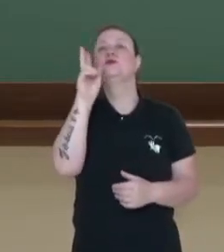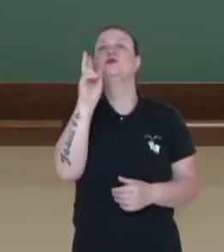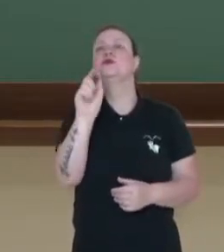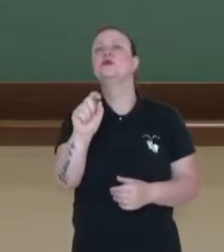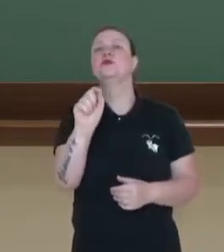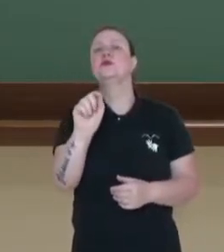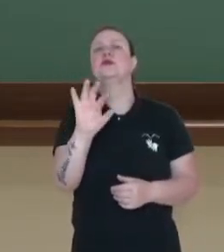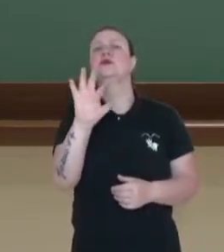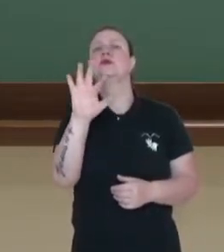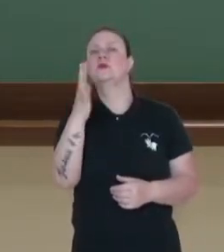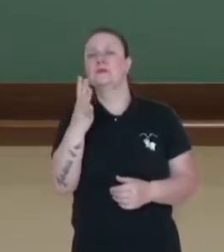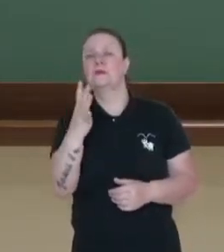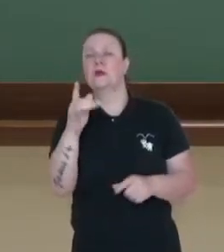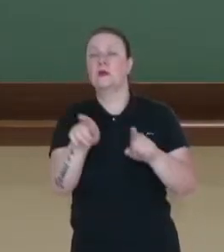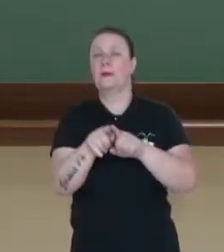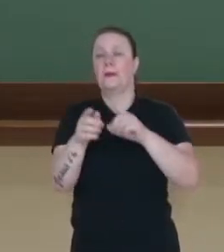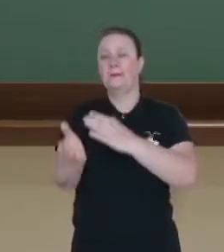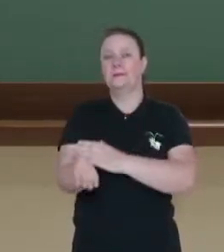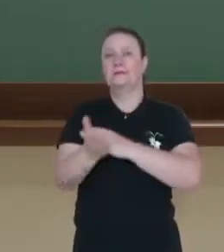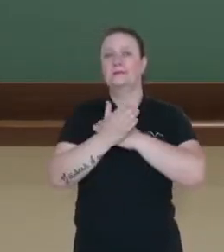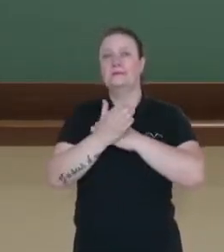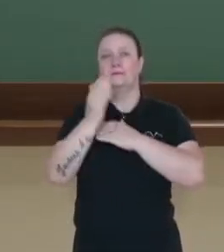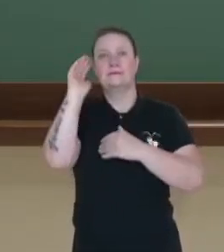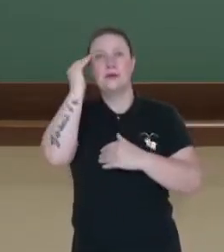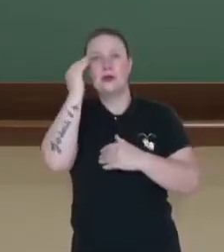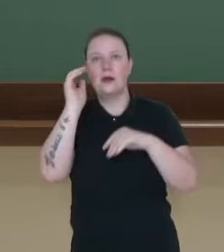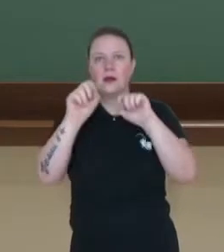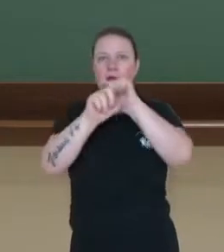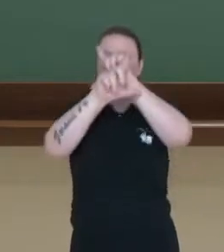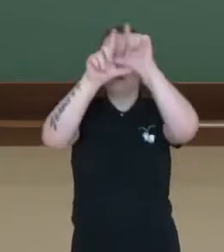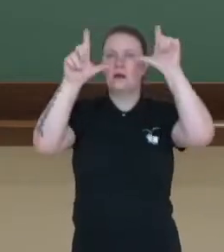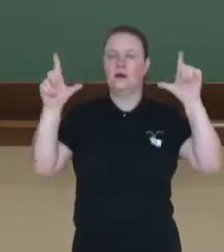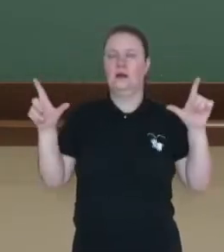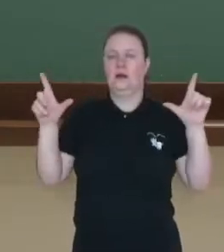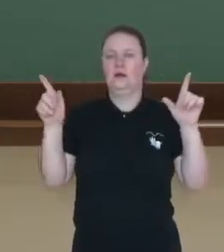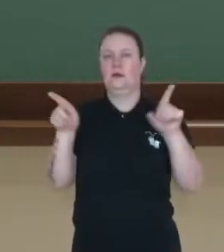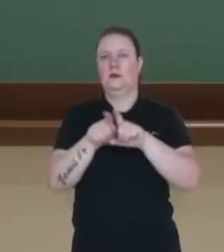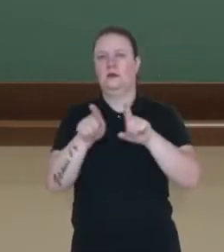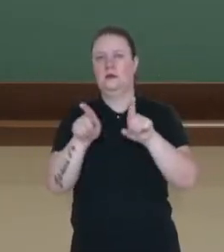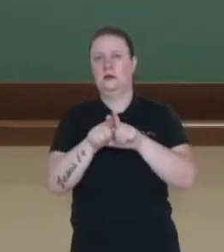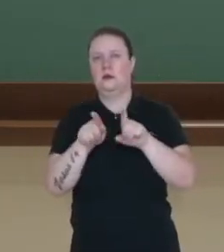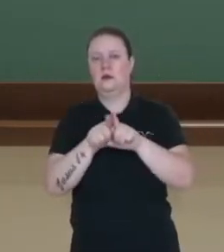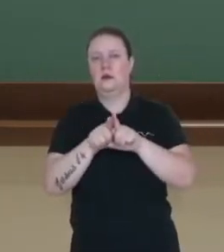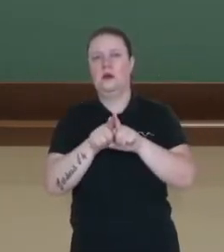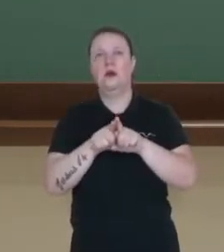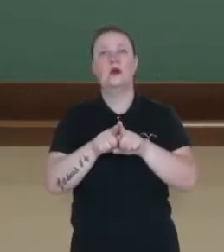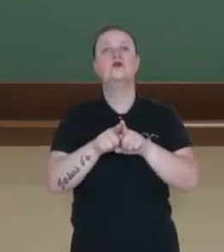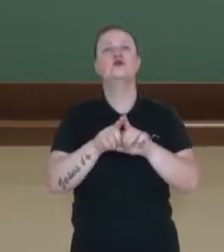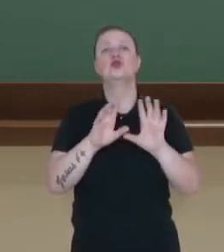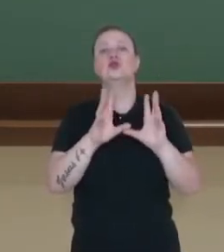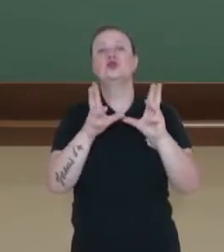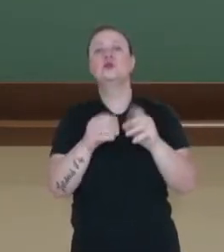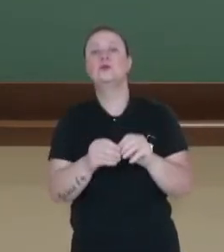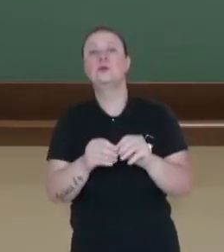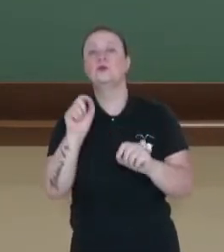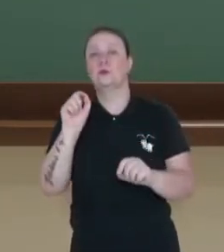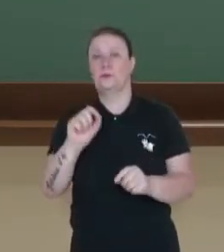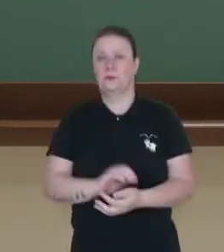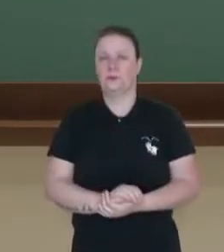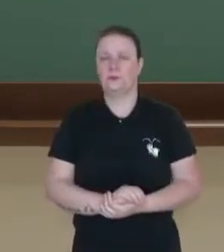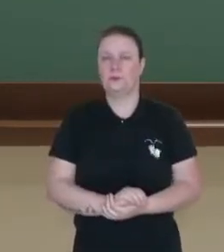que ajudam a compreender essa identidade e essa história do Paraná. Nós temos